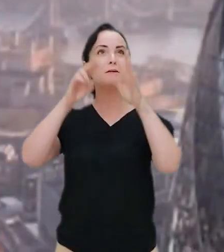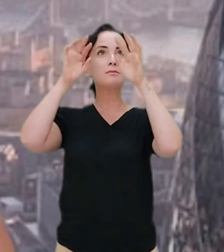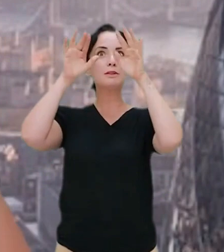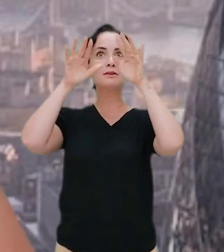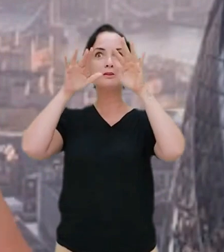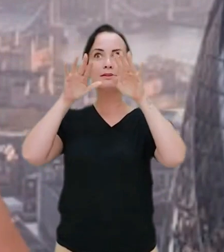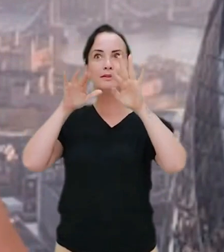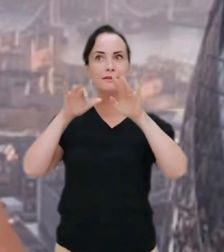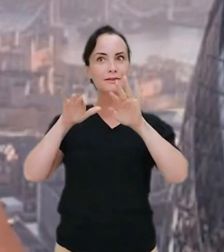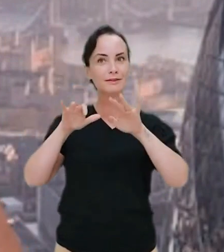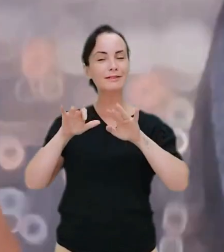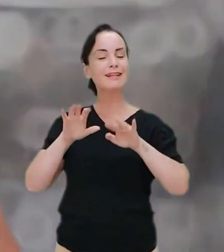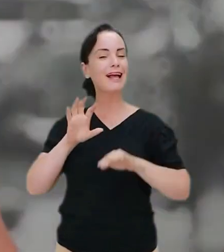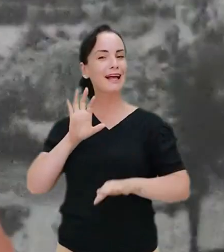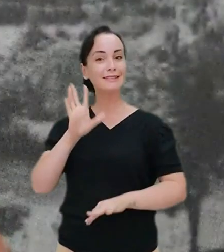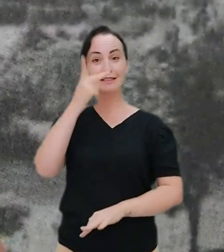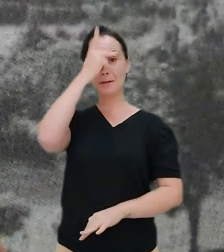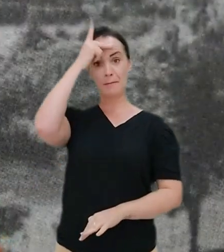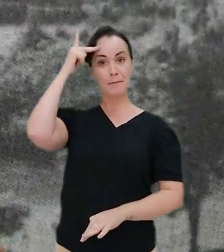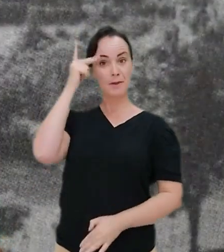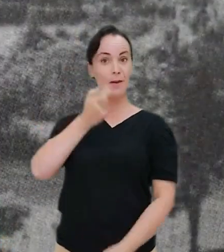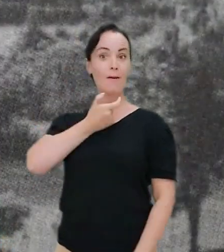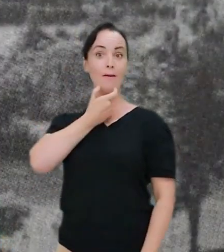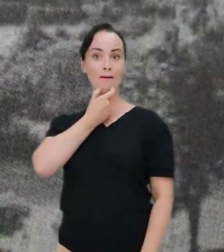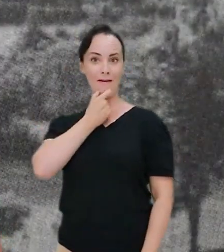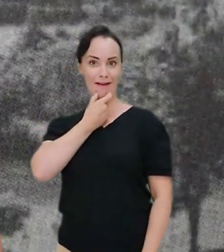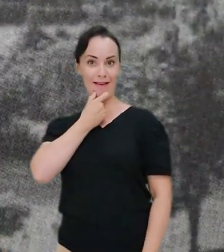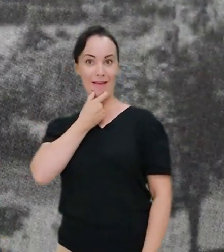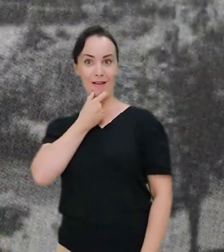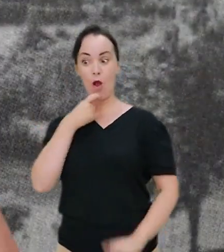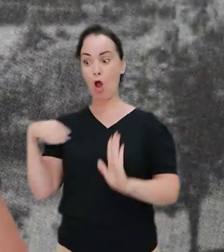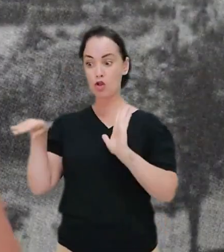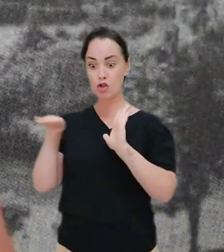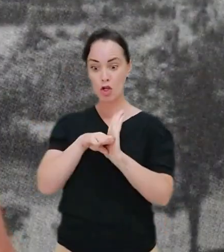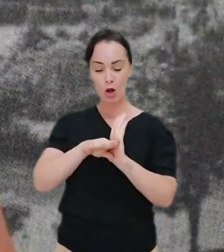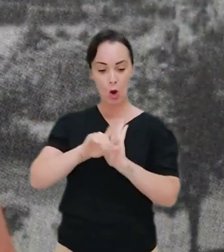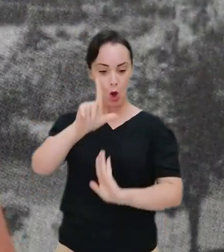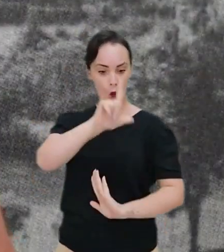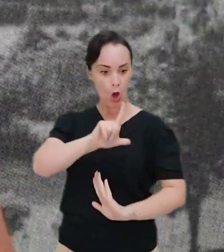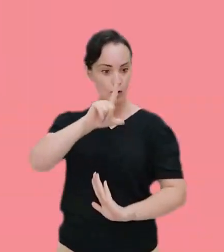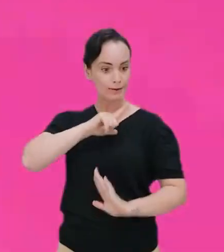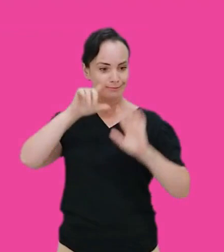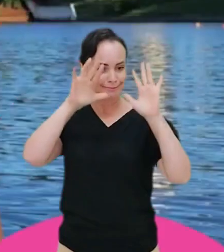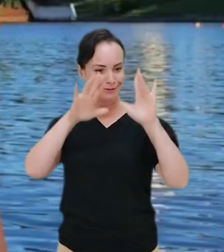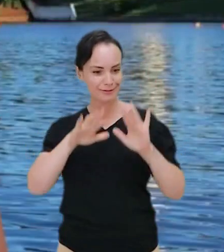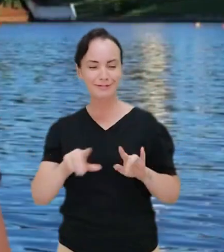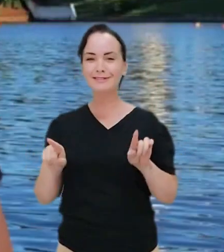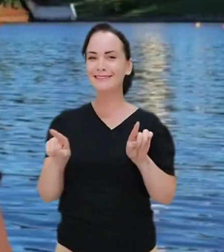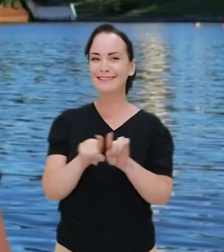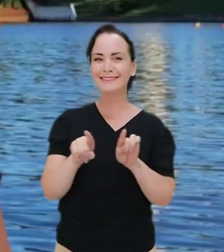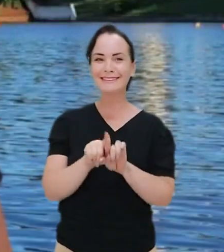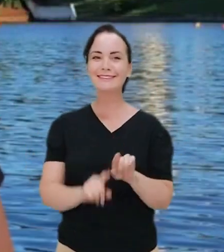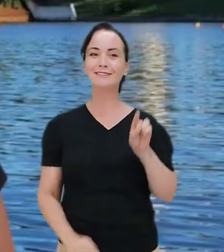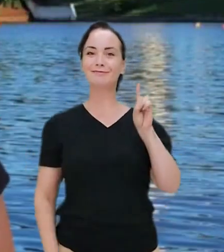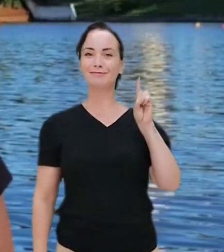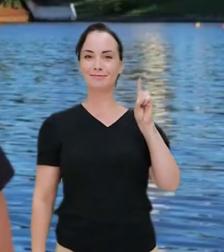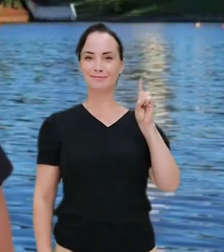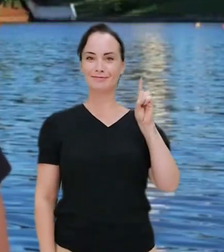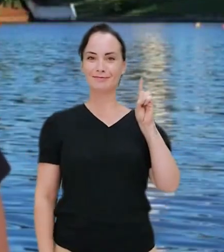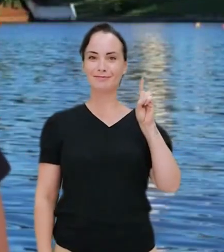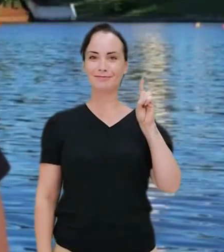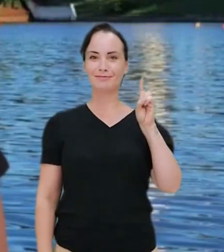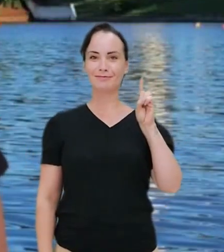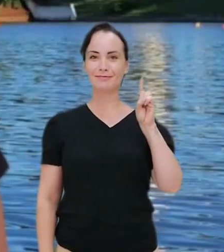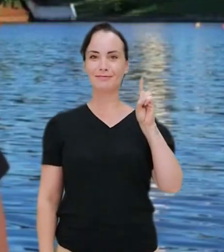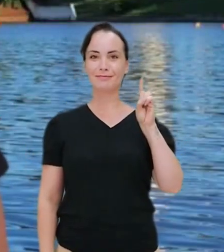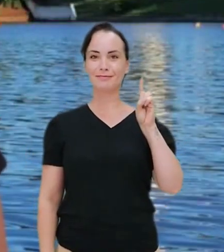névoa. E foi assim que os ingleses conheceram Londrina, com névoa também. English people is very